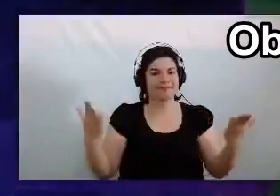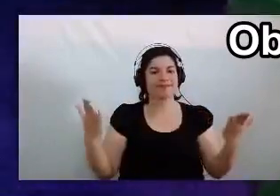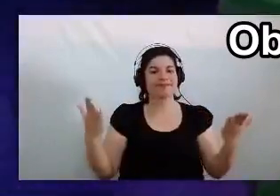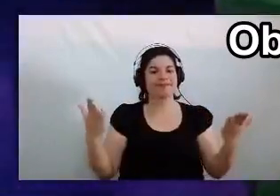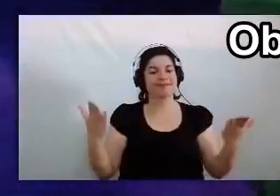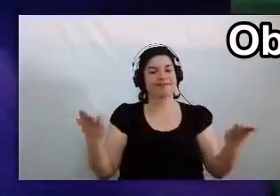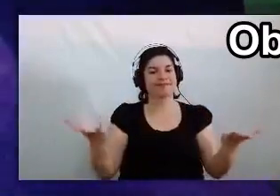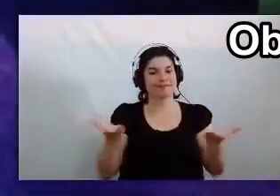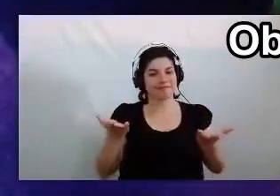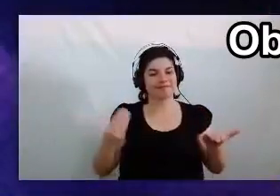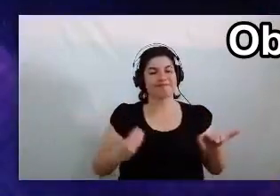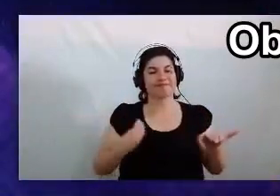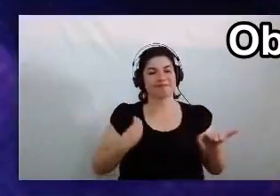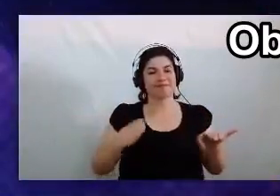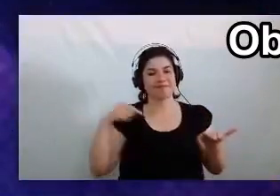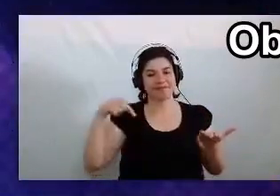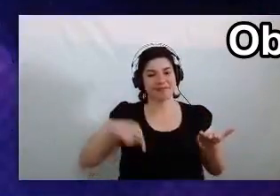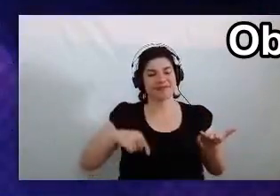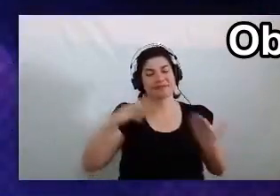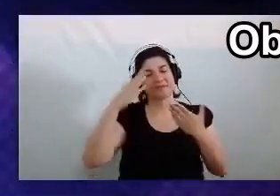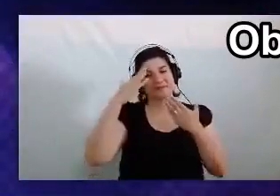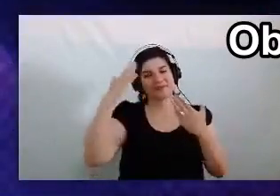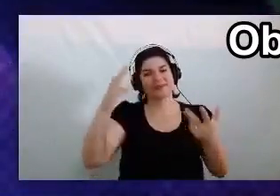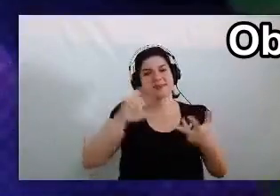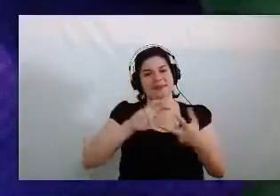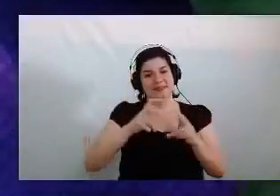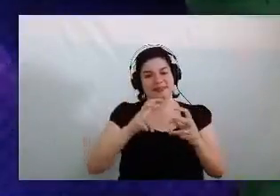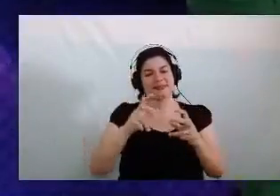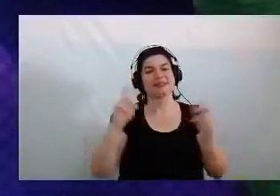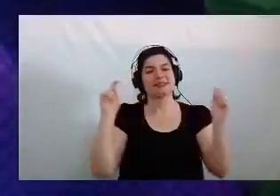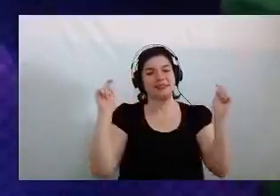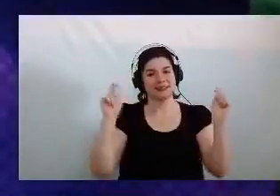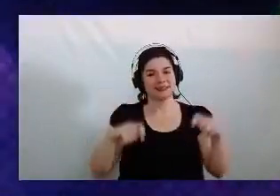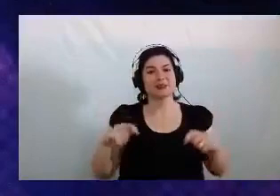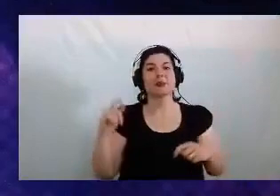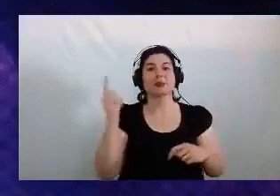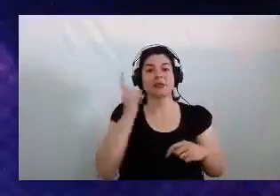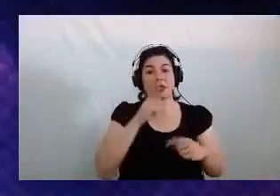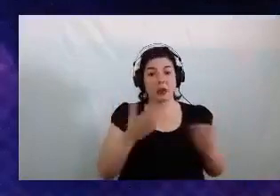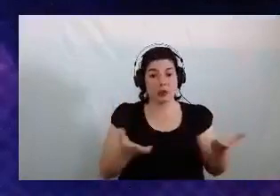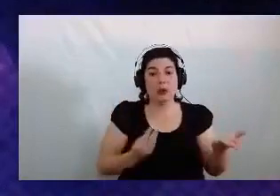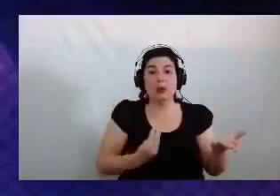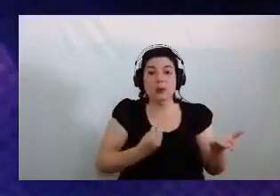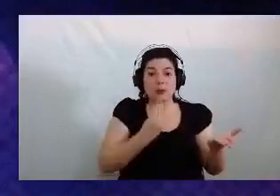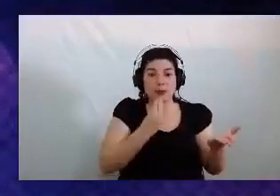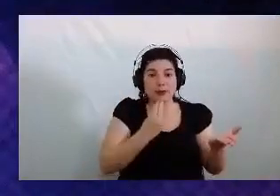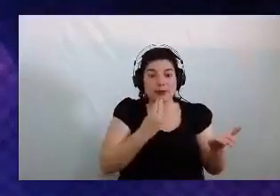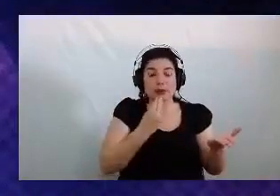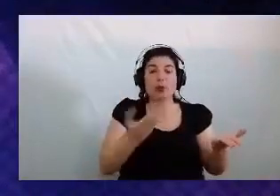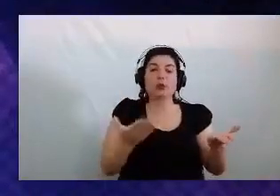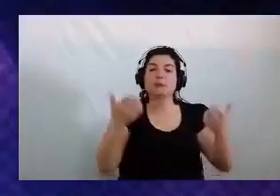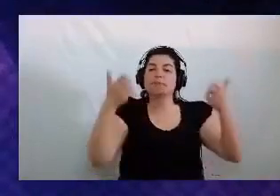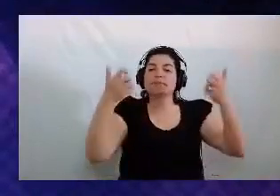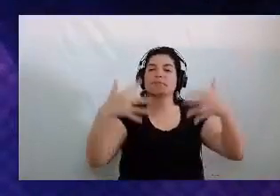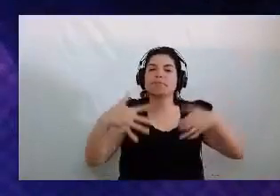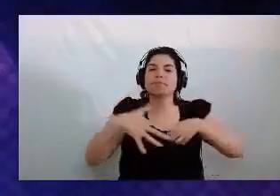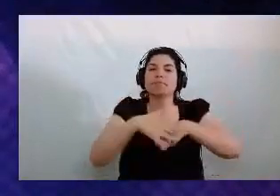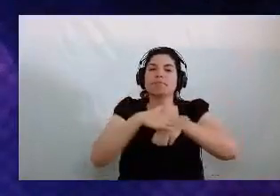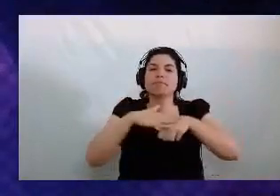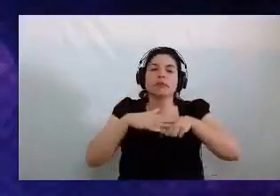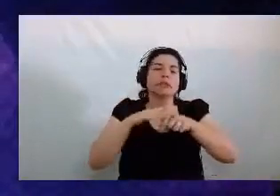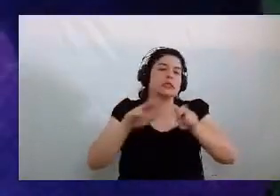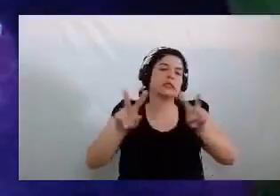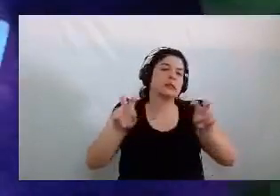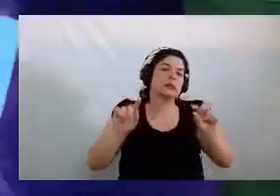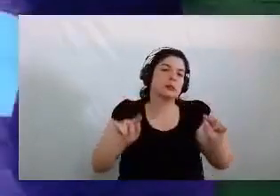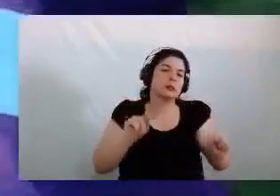aqui. Obrigado, TDC, por proporcionar para a gente essa oportunidade. Hoje a gente vai falar um pouquinho sobre o caminho para